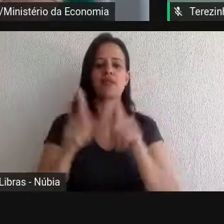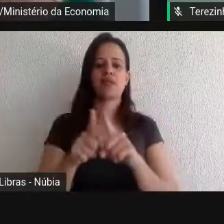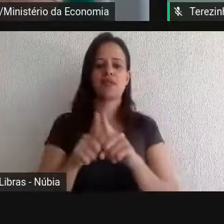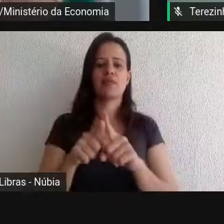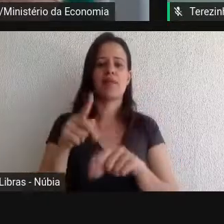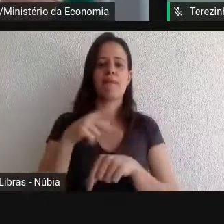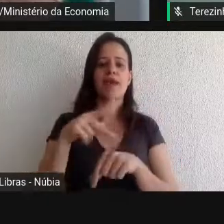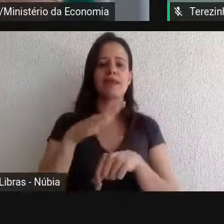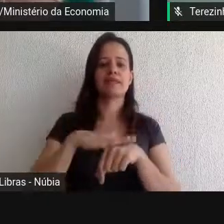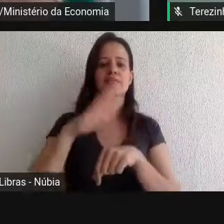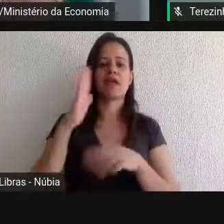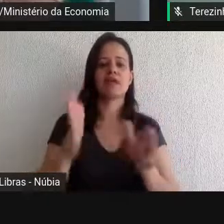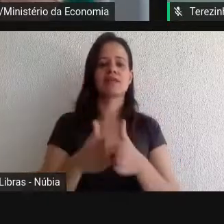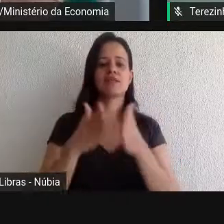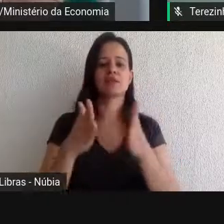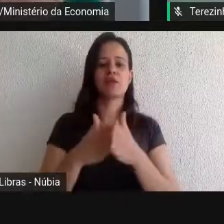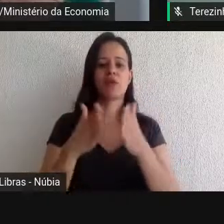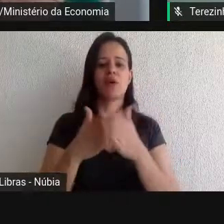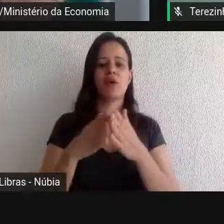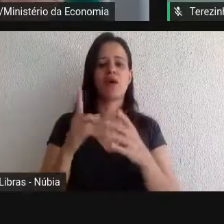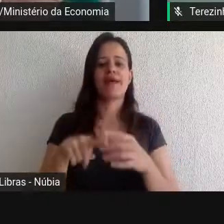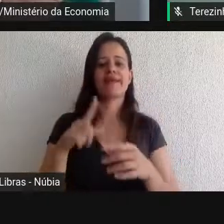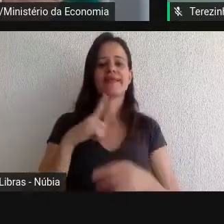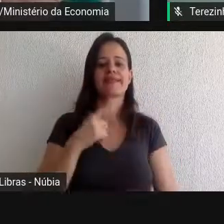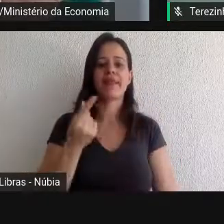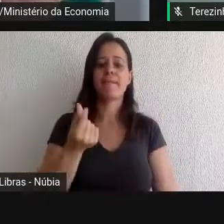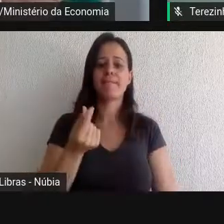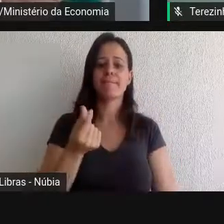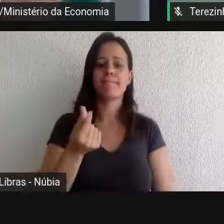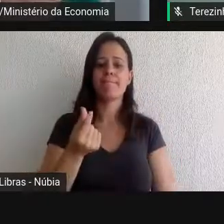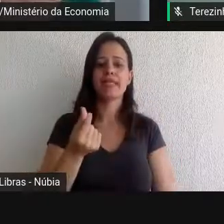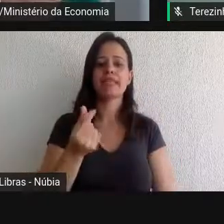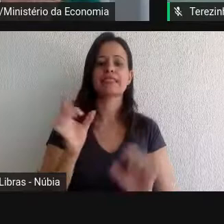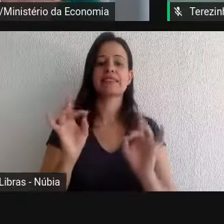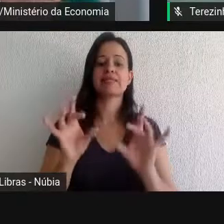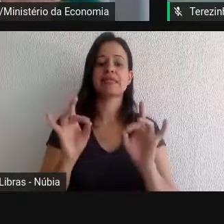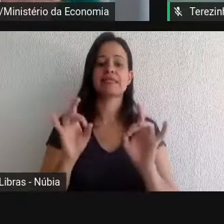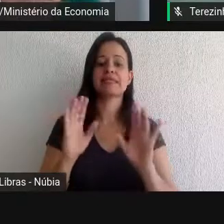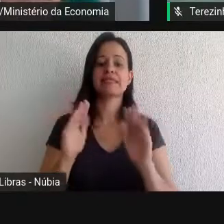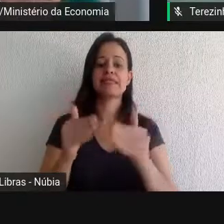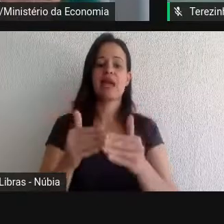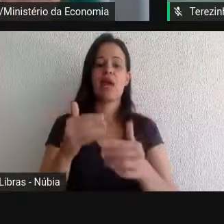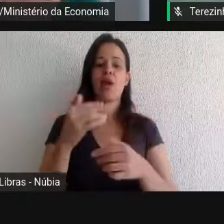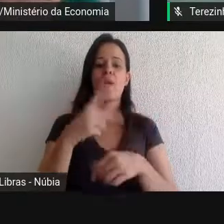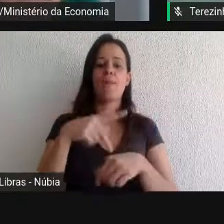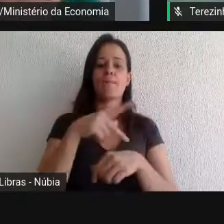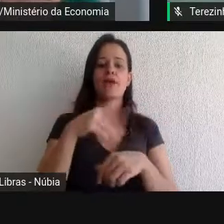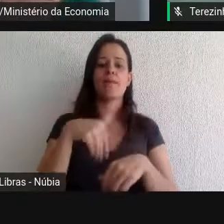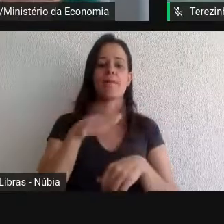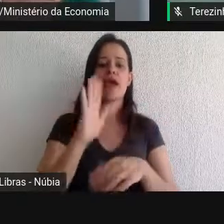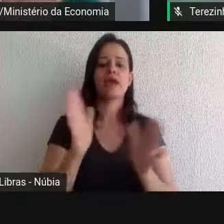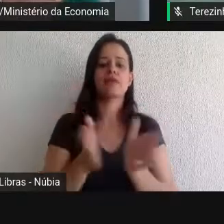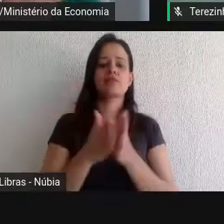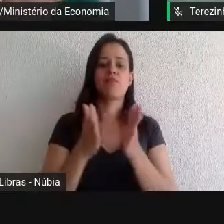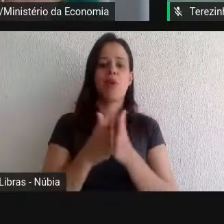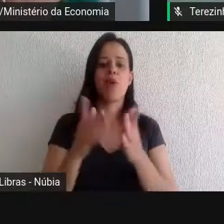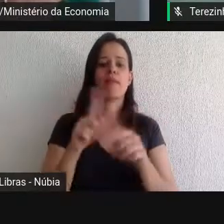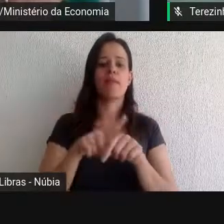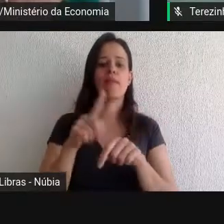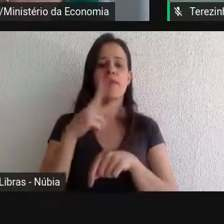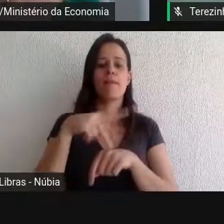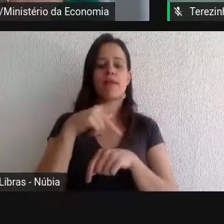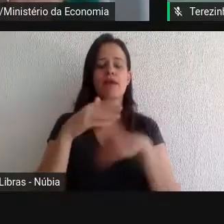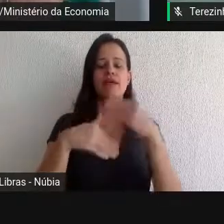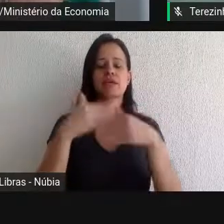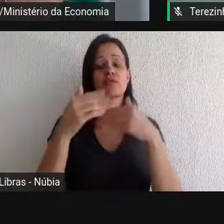mais pobres, estão fazendo preços especiais para os países em desenvolvimento e os países mais pobres.